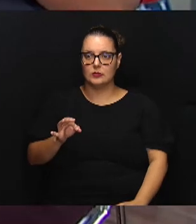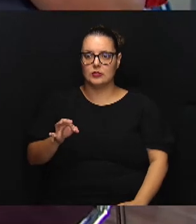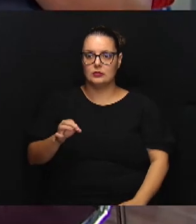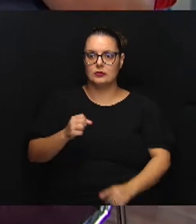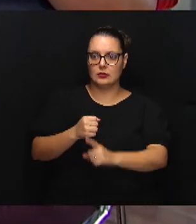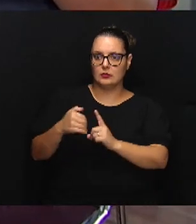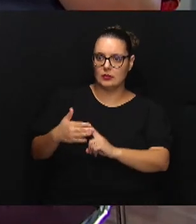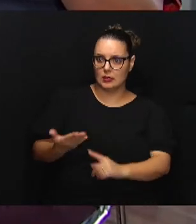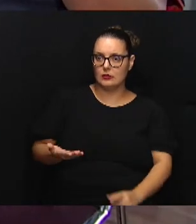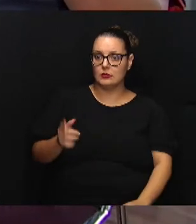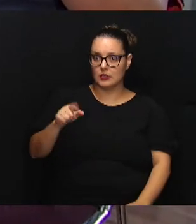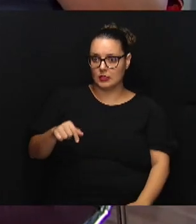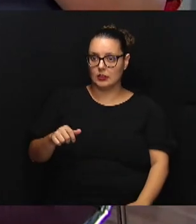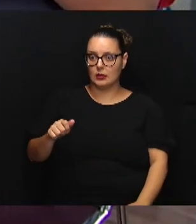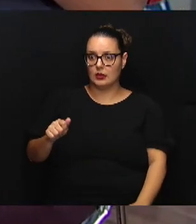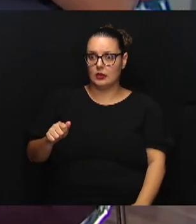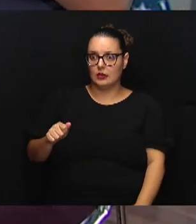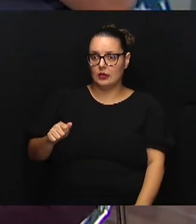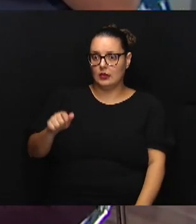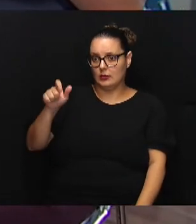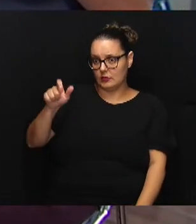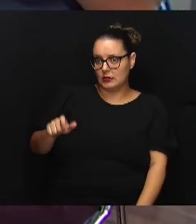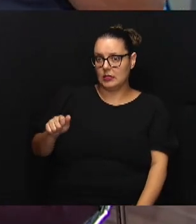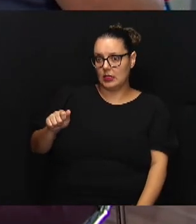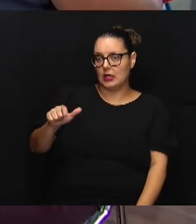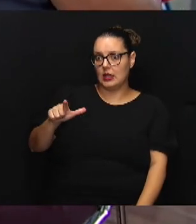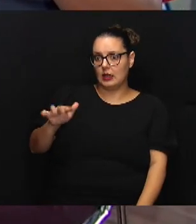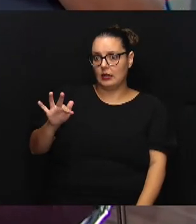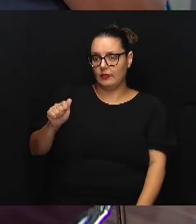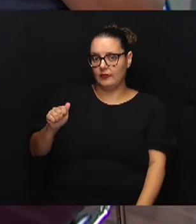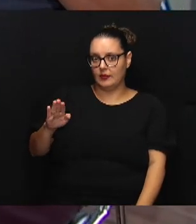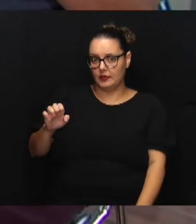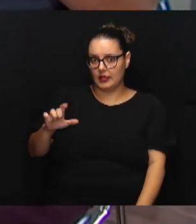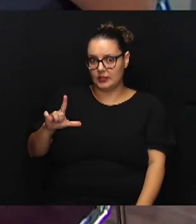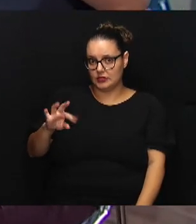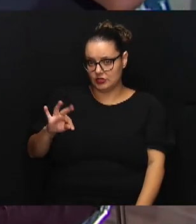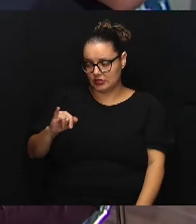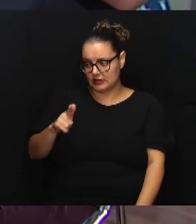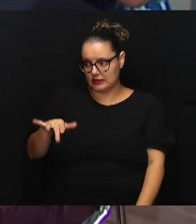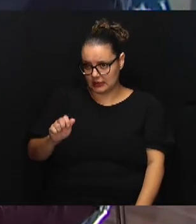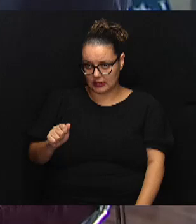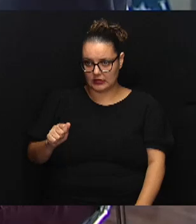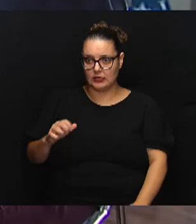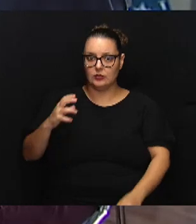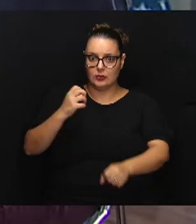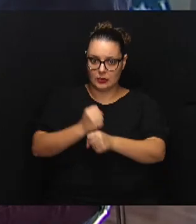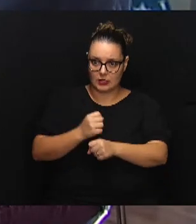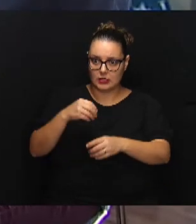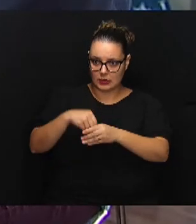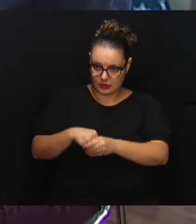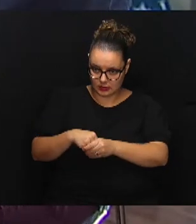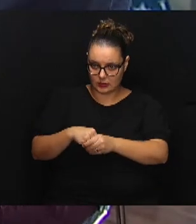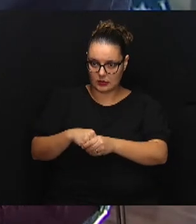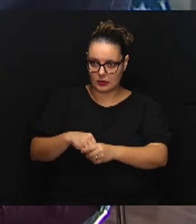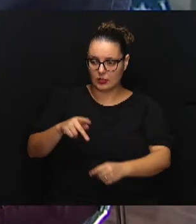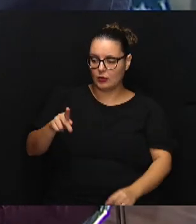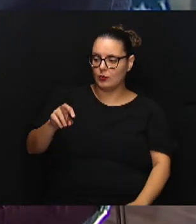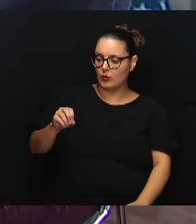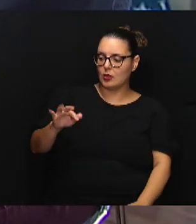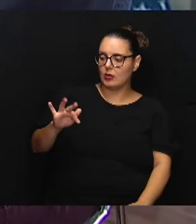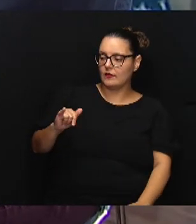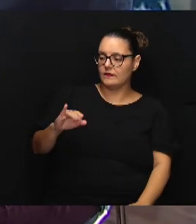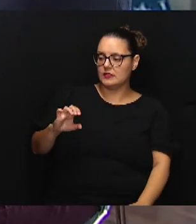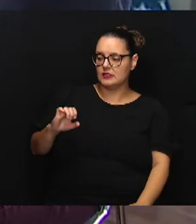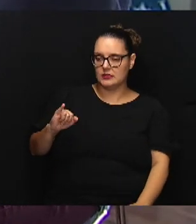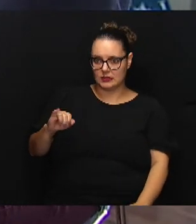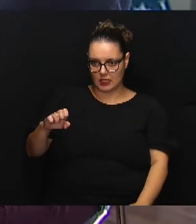o que é chamado de a pessoa alfabetizada plenamente, né? Dentro desses tem os proficientes, ou seja, são aquelas